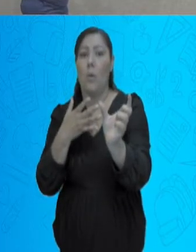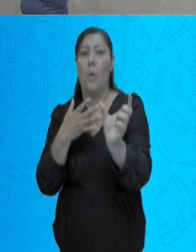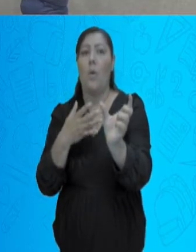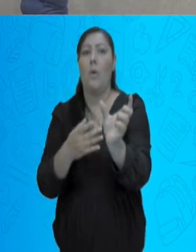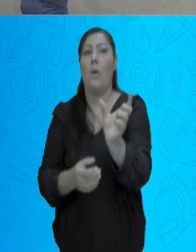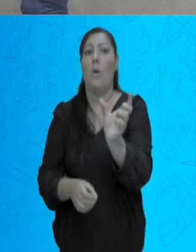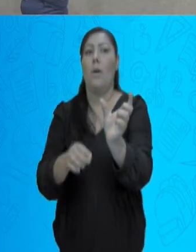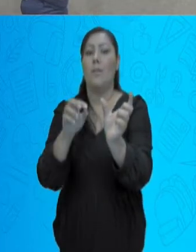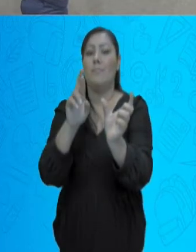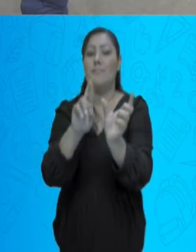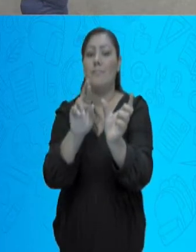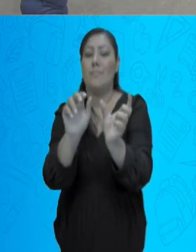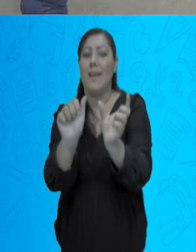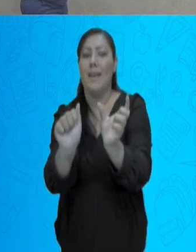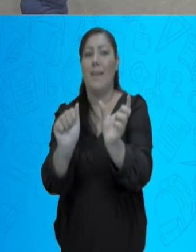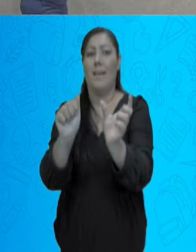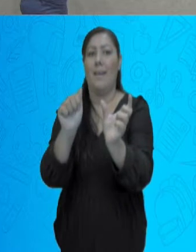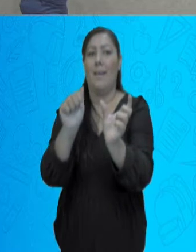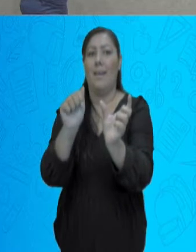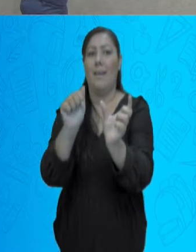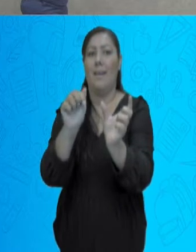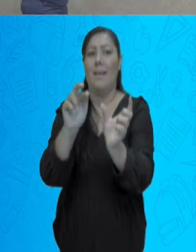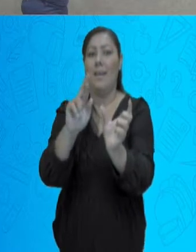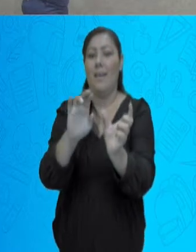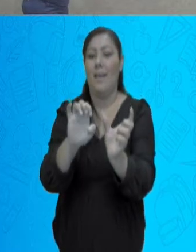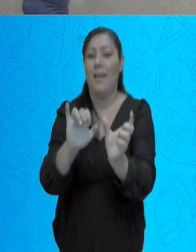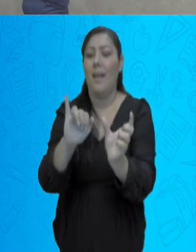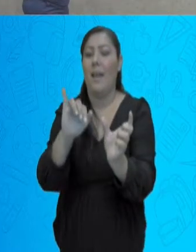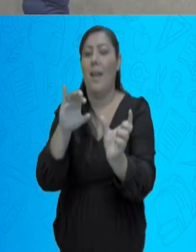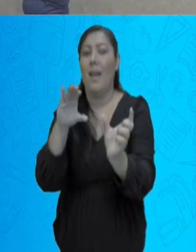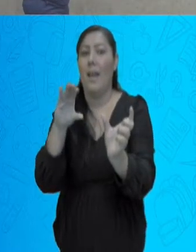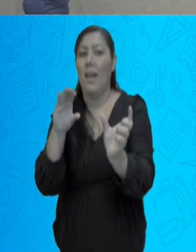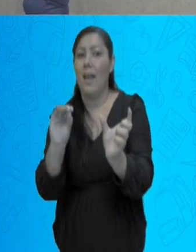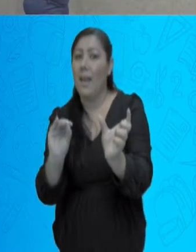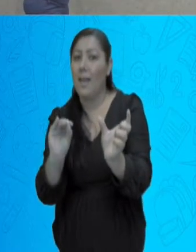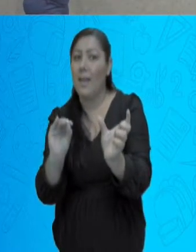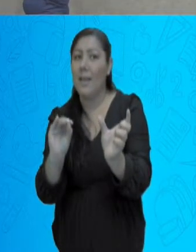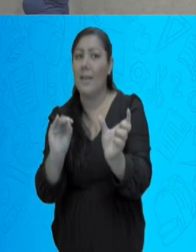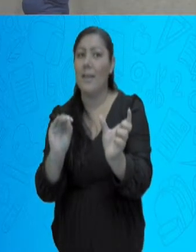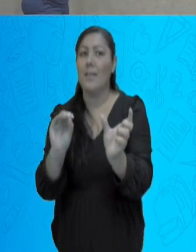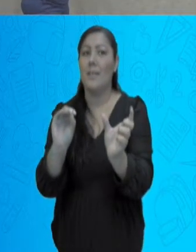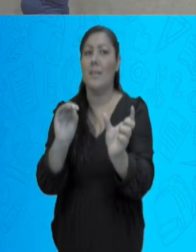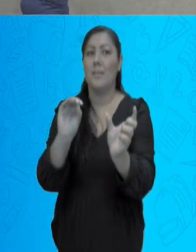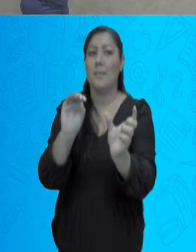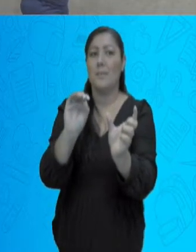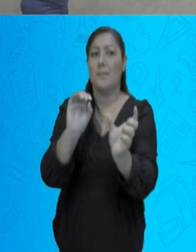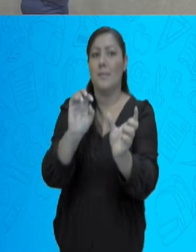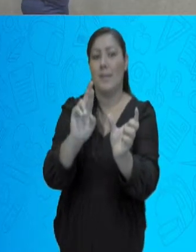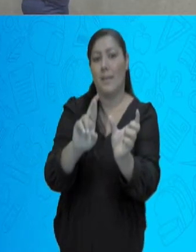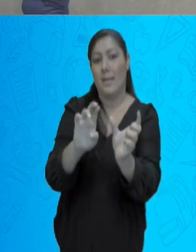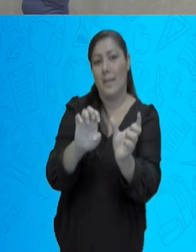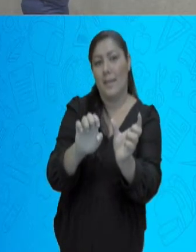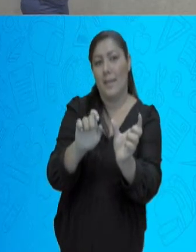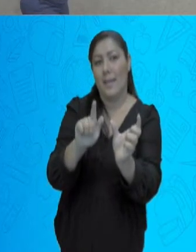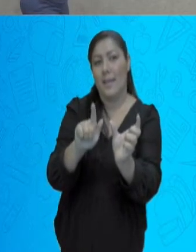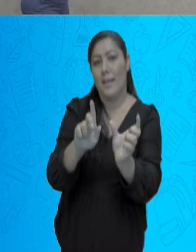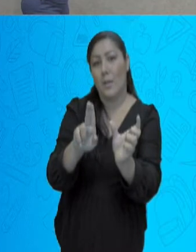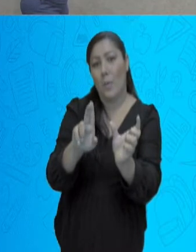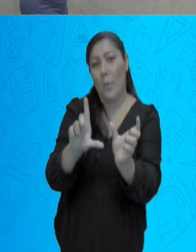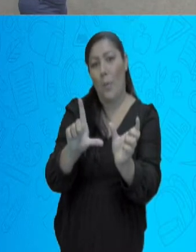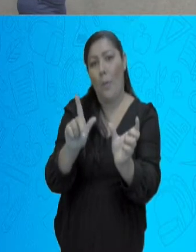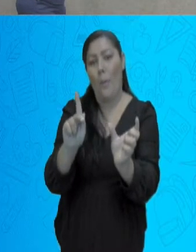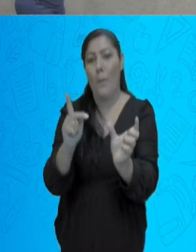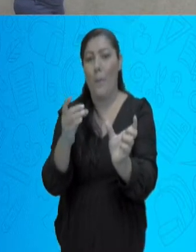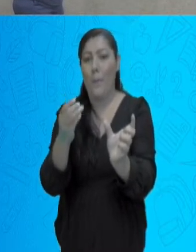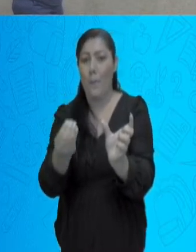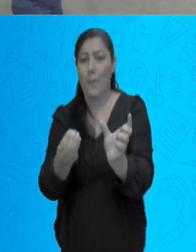já foi chamado de quê? De desinência, não é mesmo? Terminações.